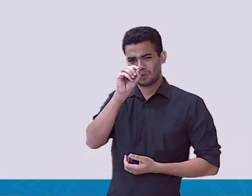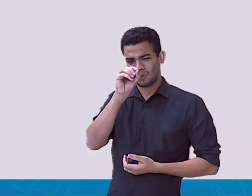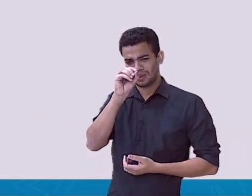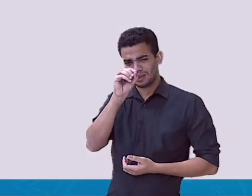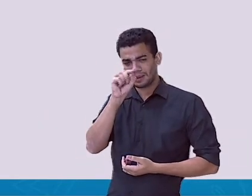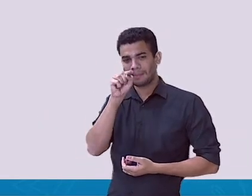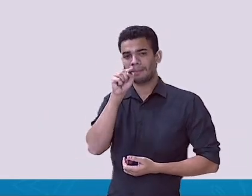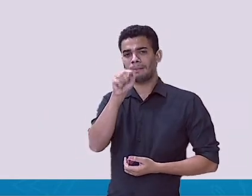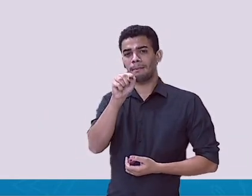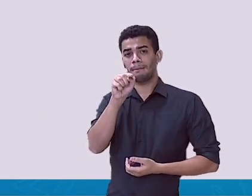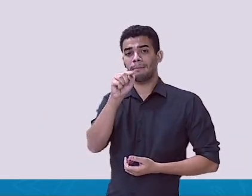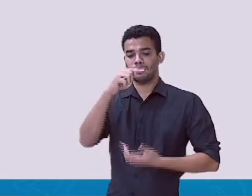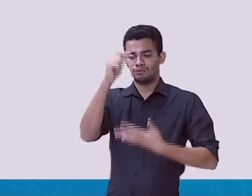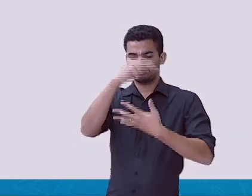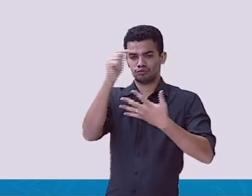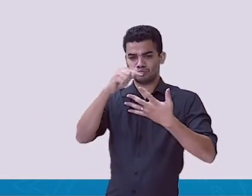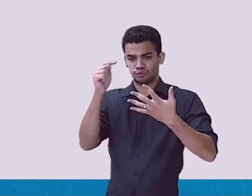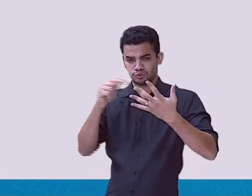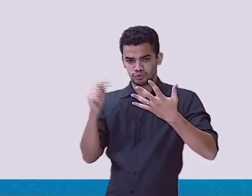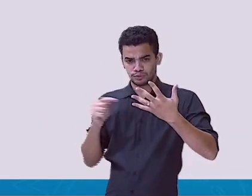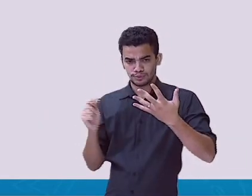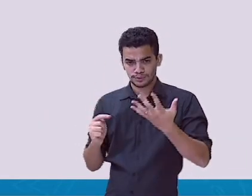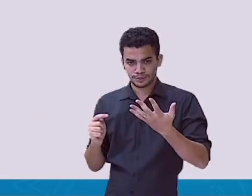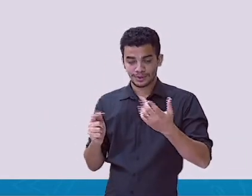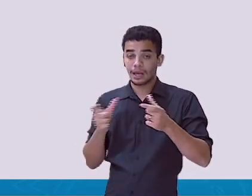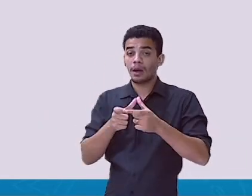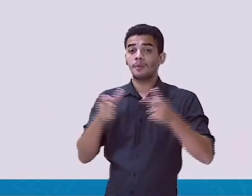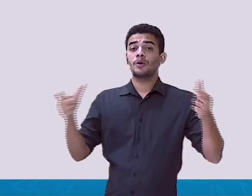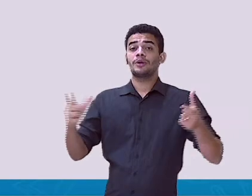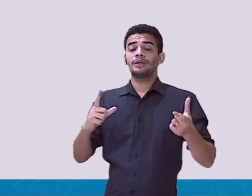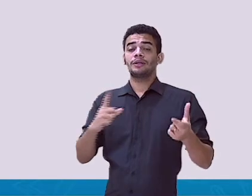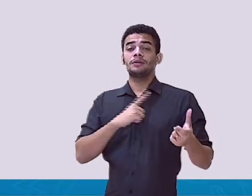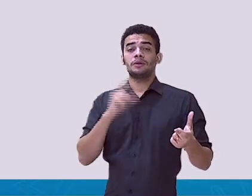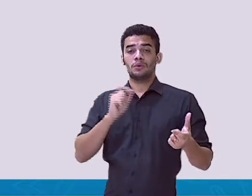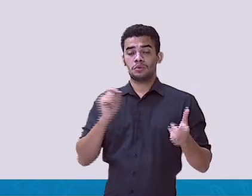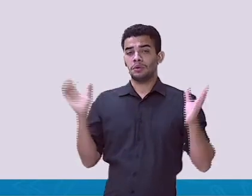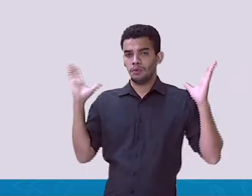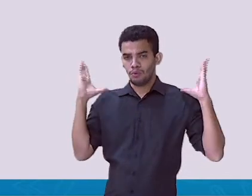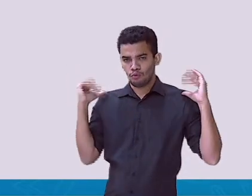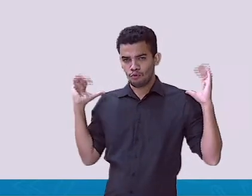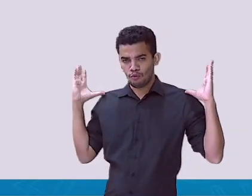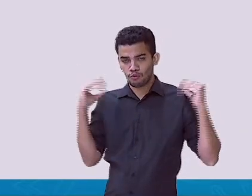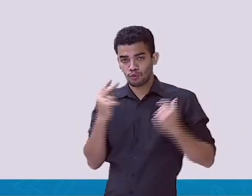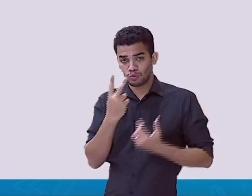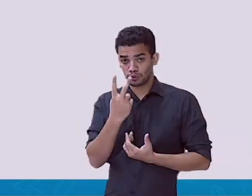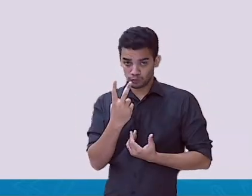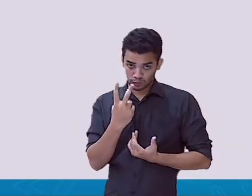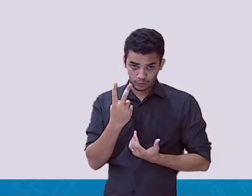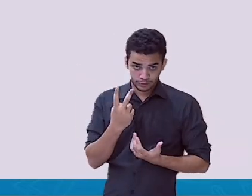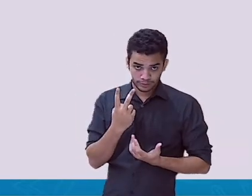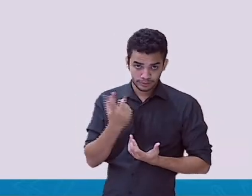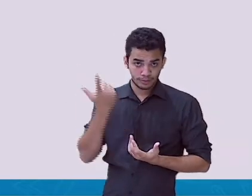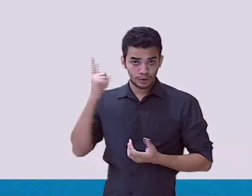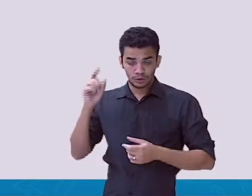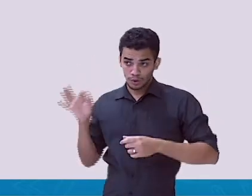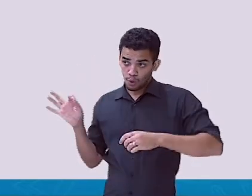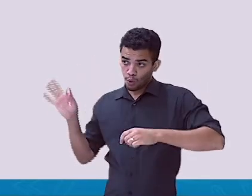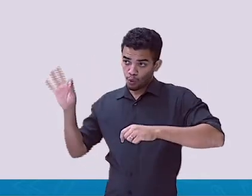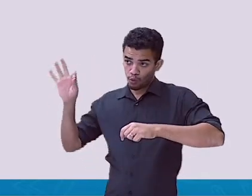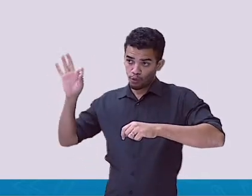A maioria delas tem 2 pares de asas, sendo um par, o par anterior,